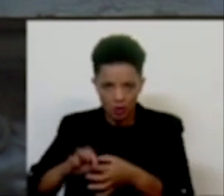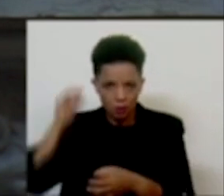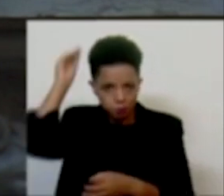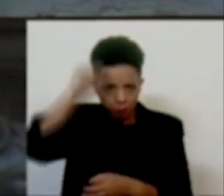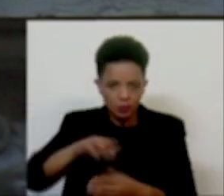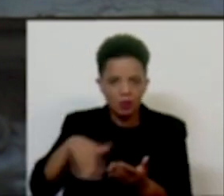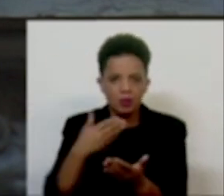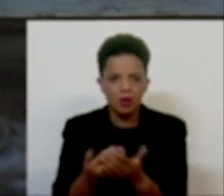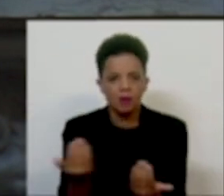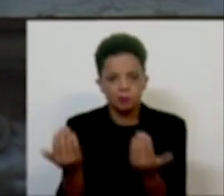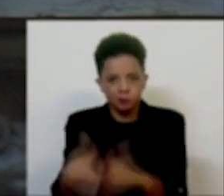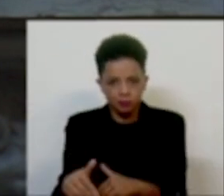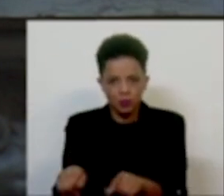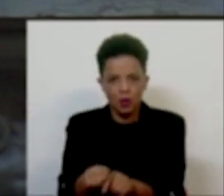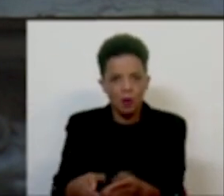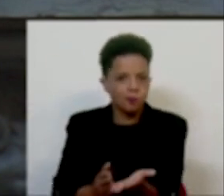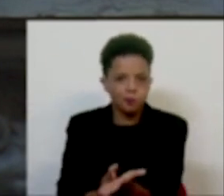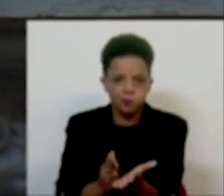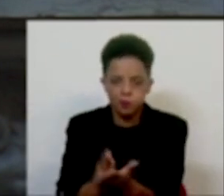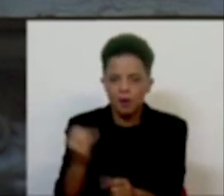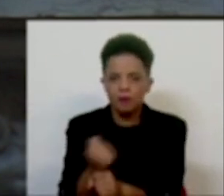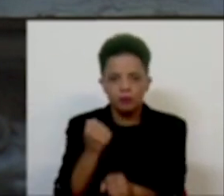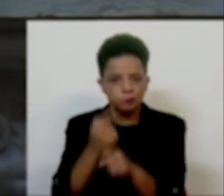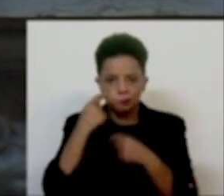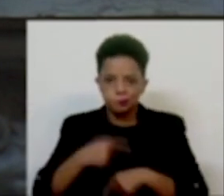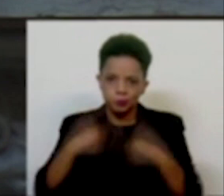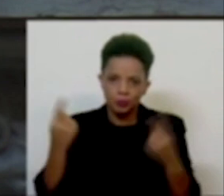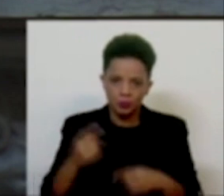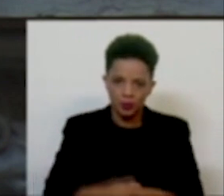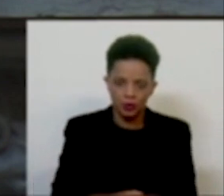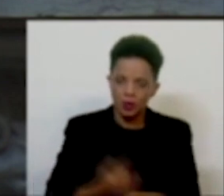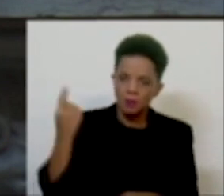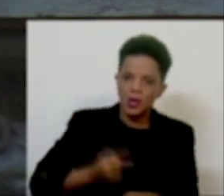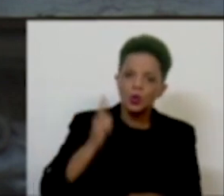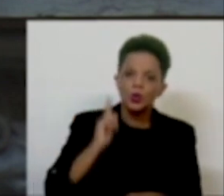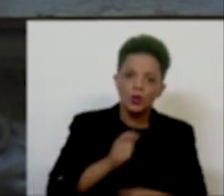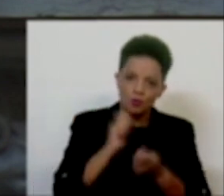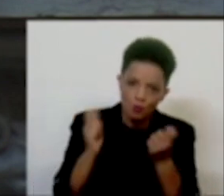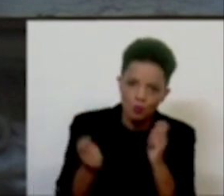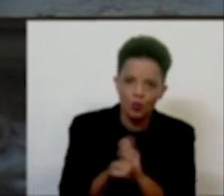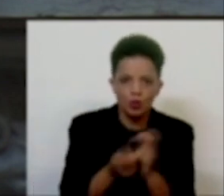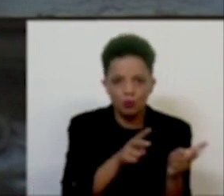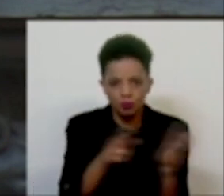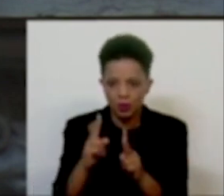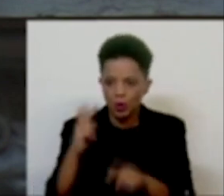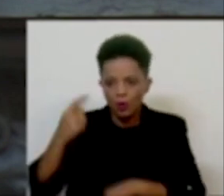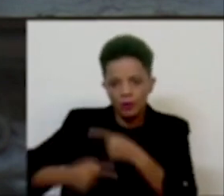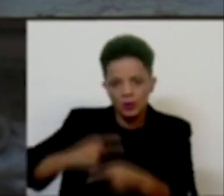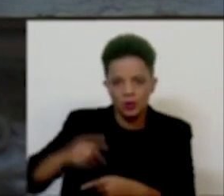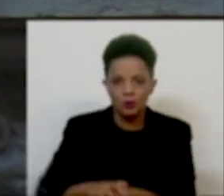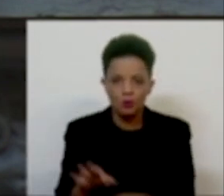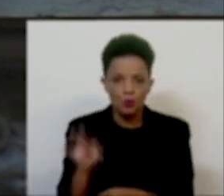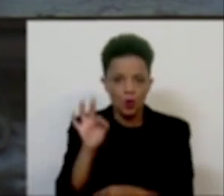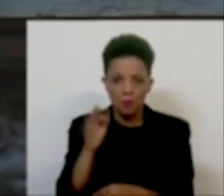limites ao exercício continuado de funções públicas, obrigando à renovação. As escolhas não são, por